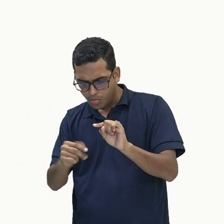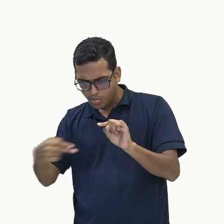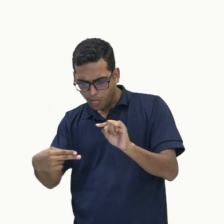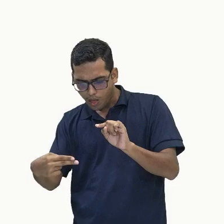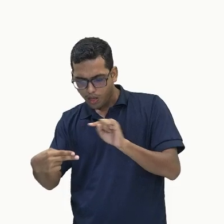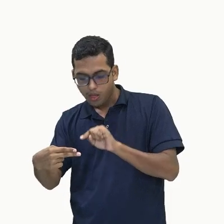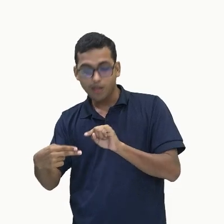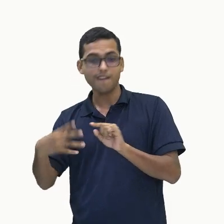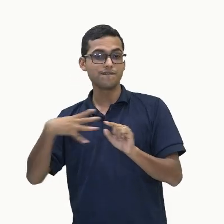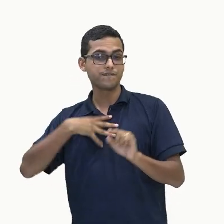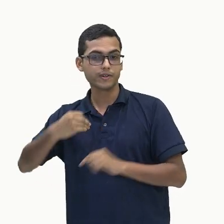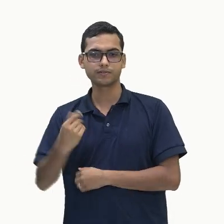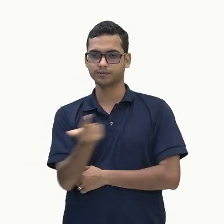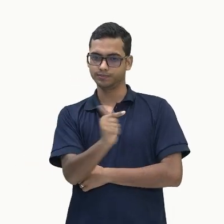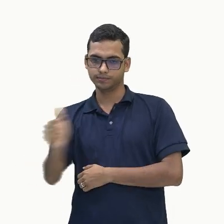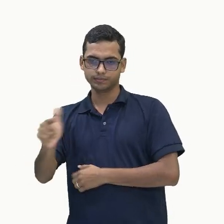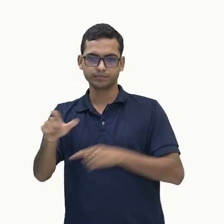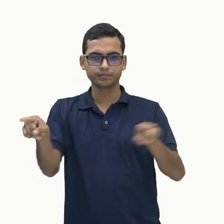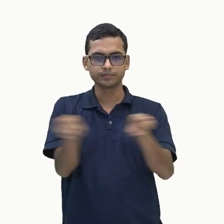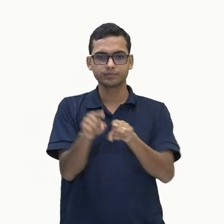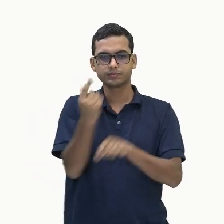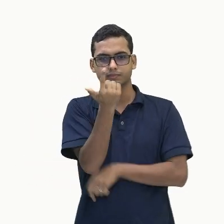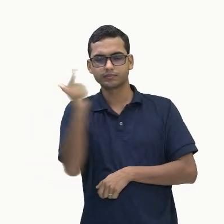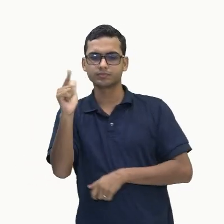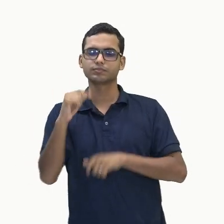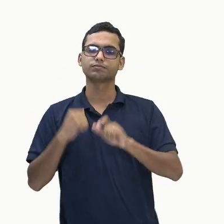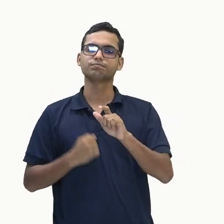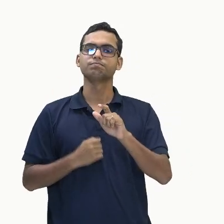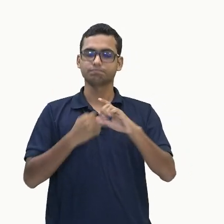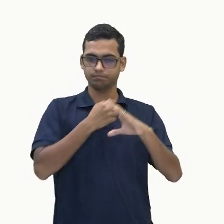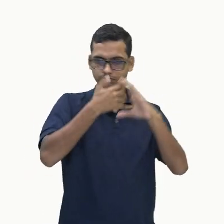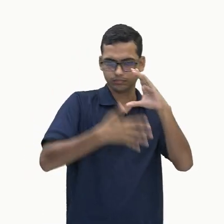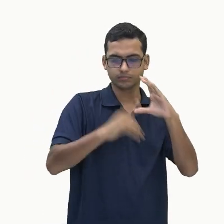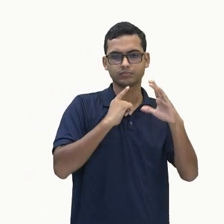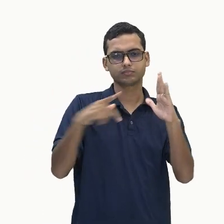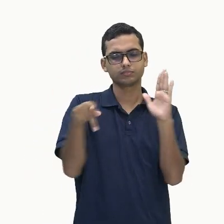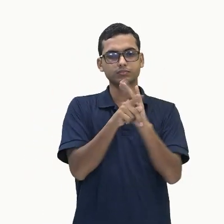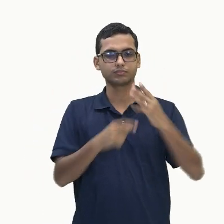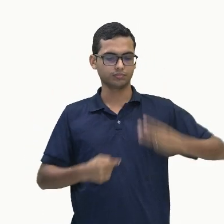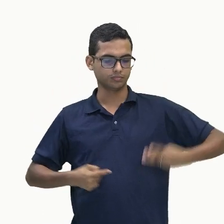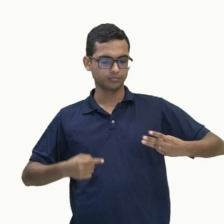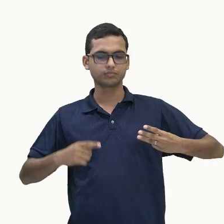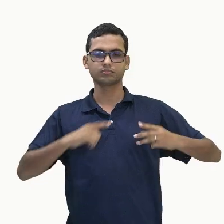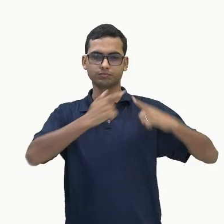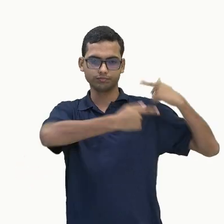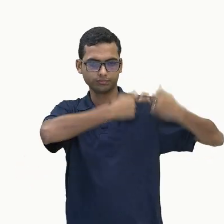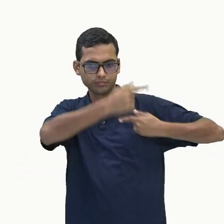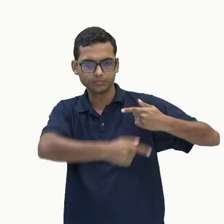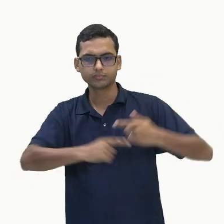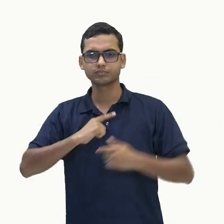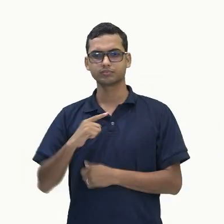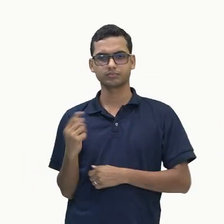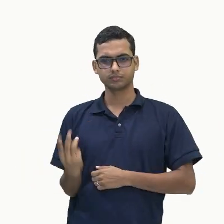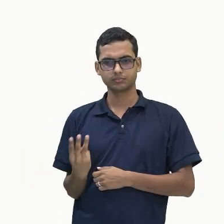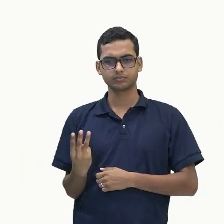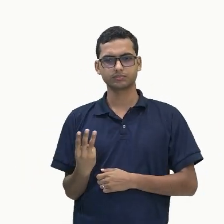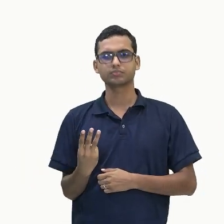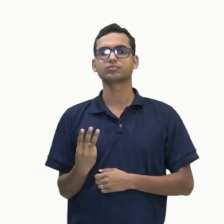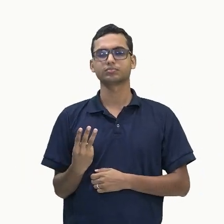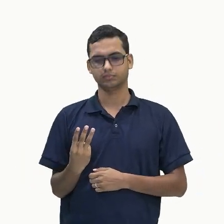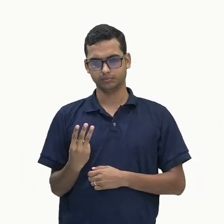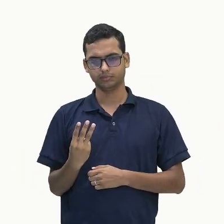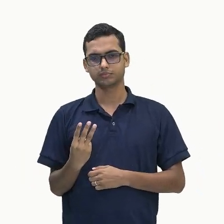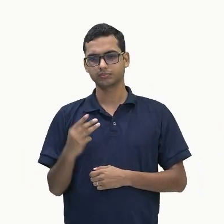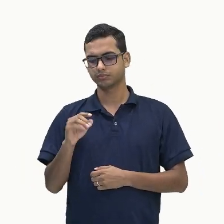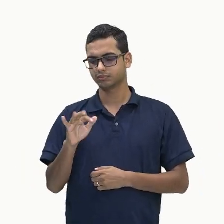filhos. Uma outra característica aqui é que na terceira geração nós temos 3 indivíduos afetados,